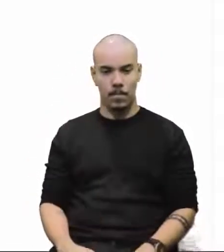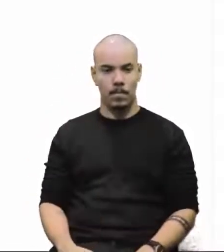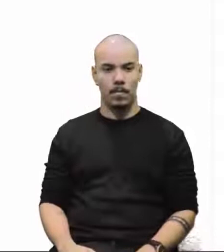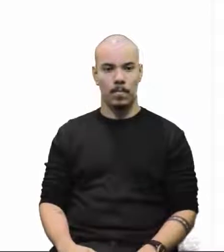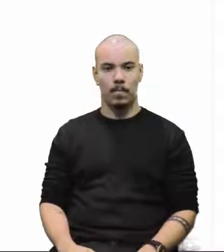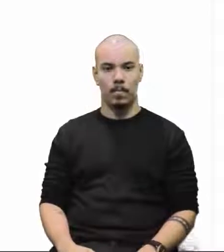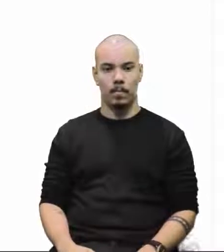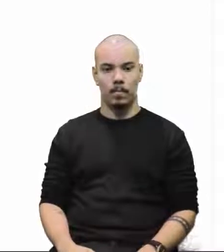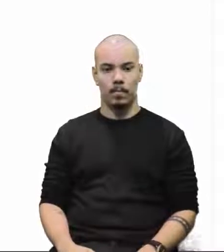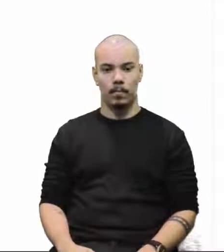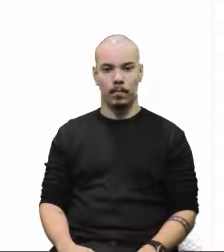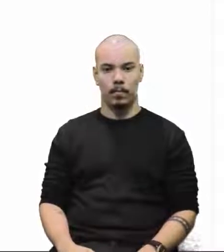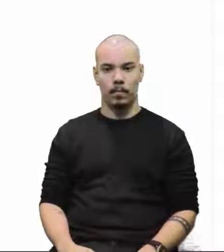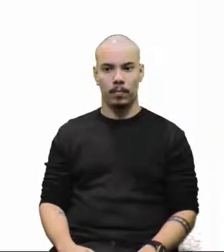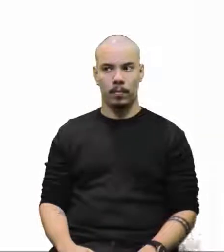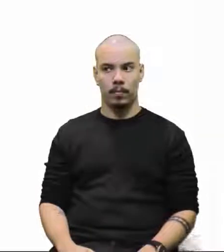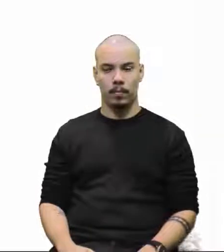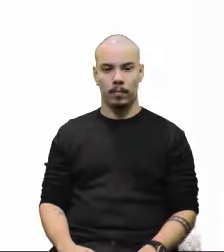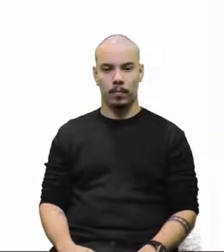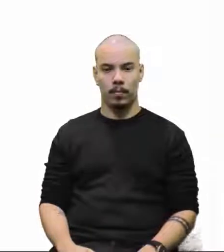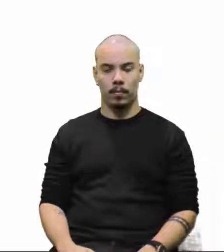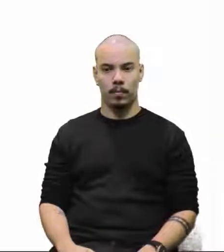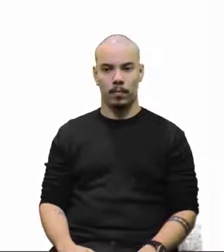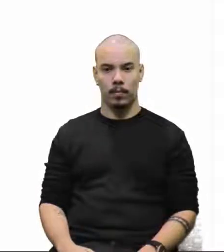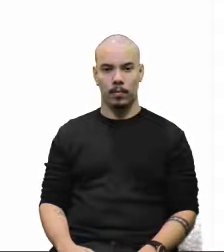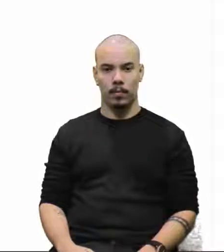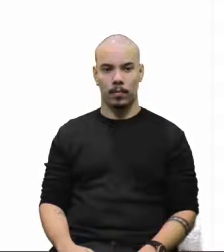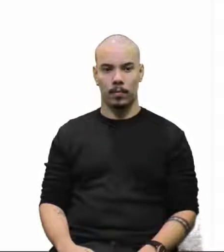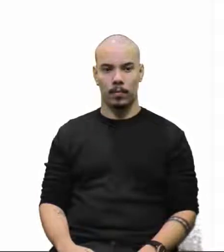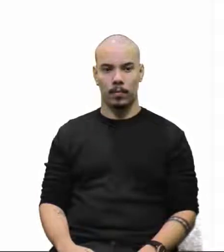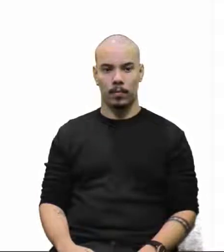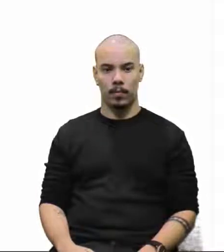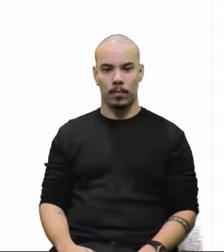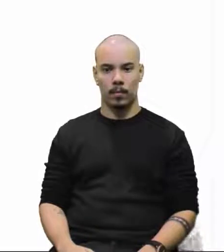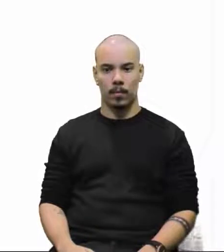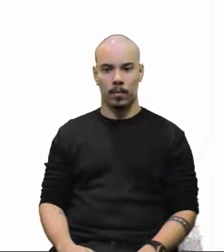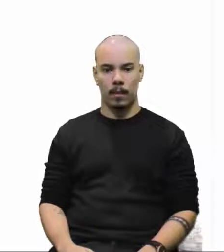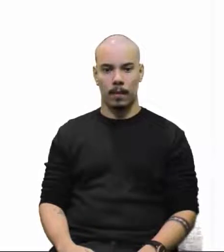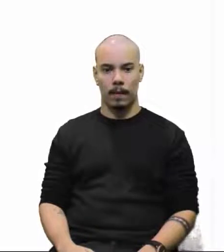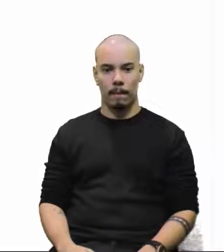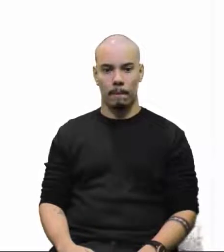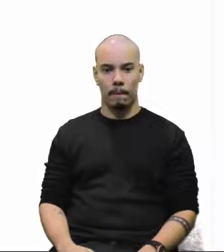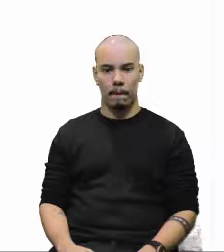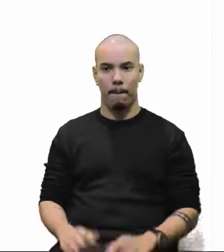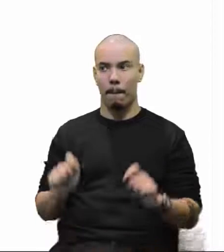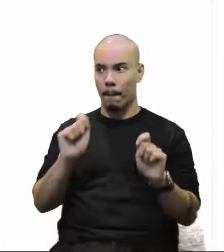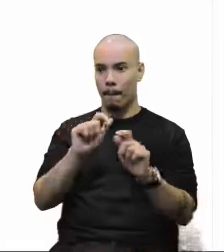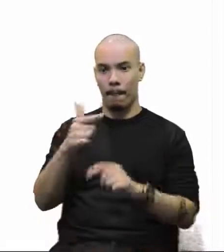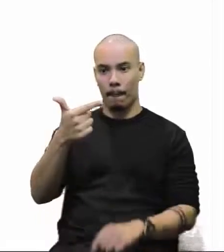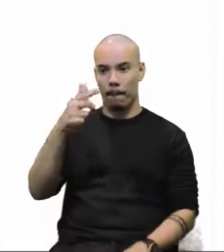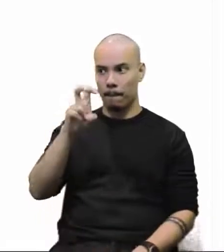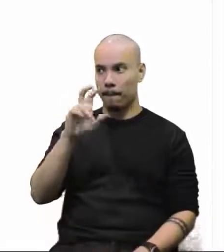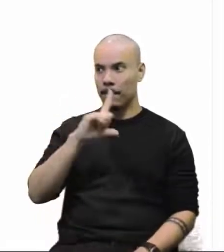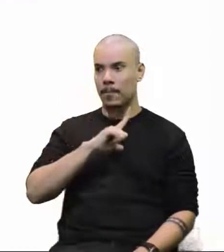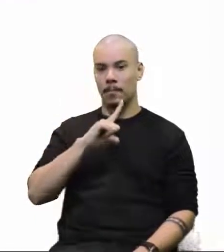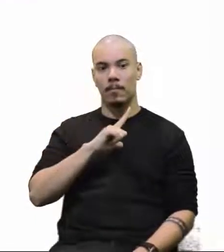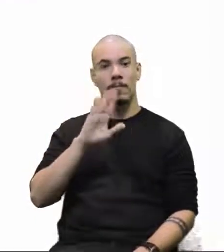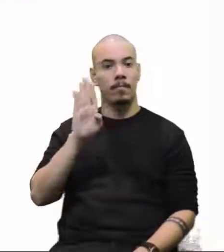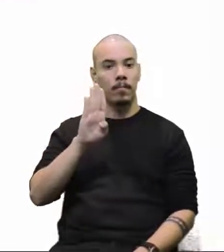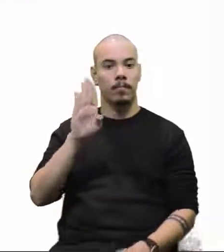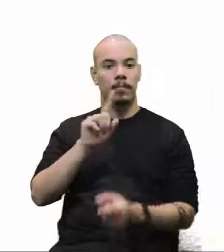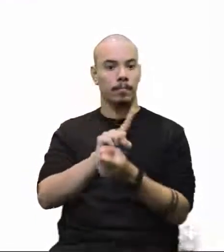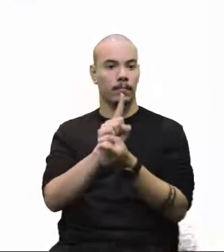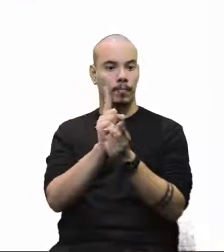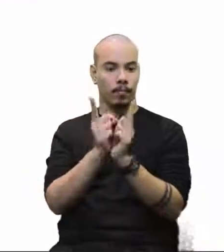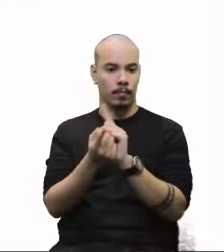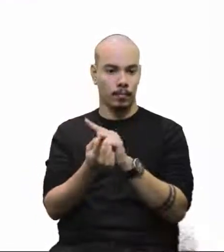a menos 7. Então, aí no slide 25, tem a questão B, né? Invertendo